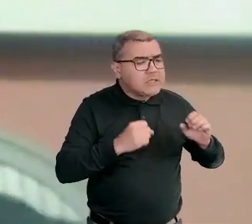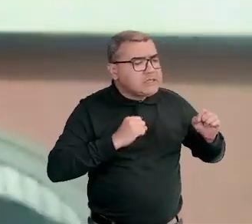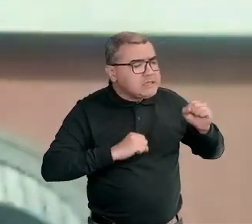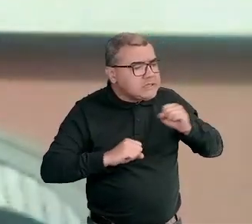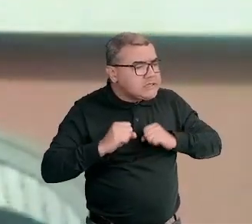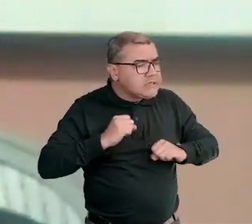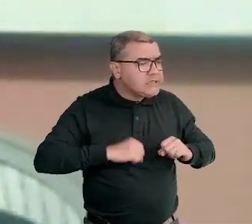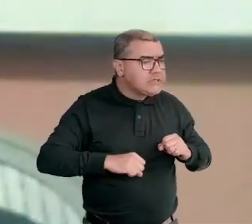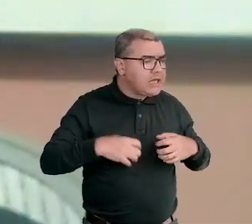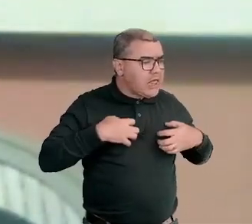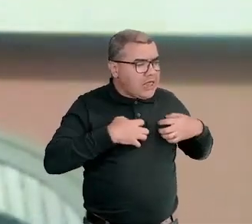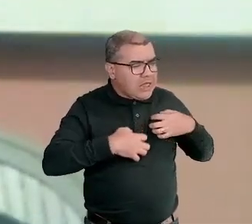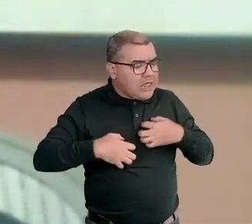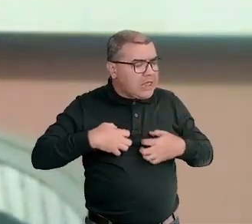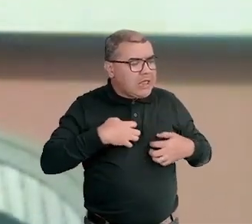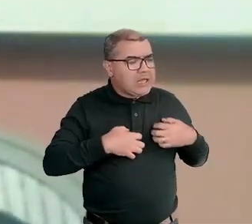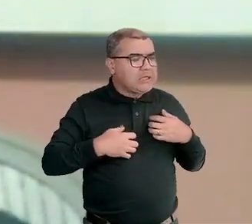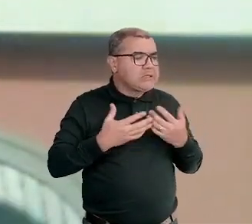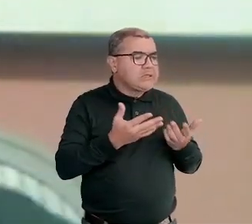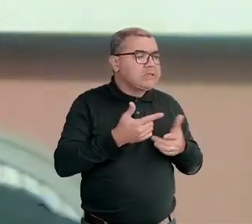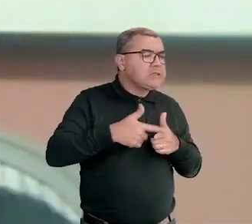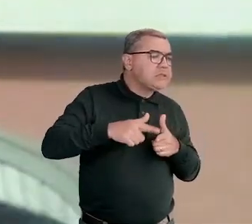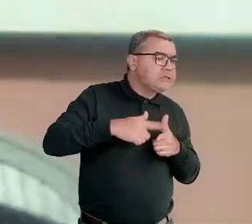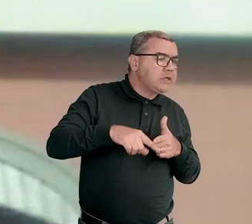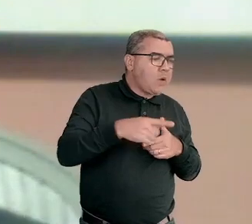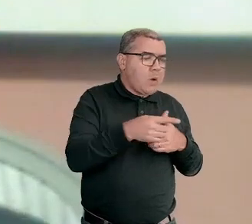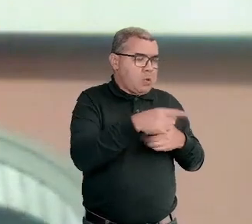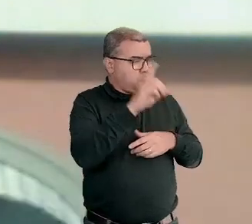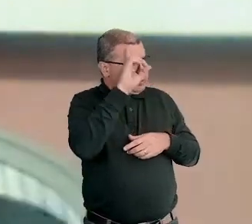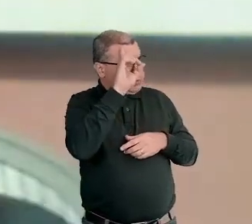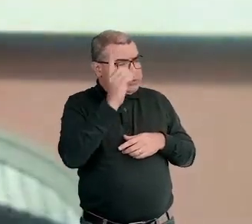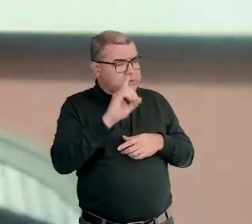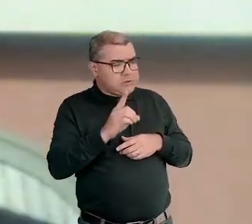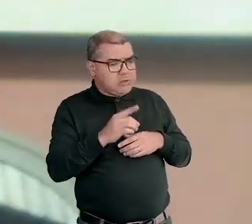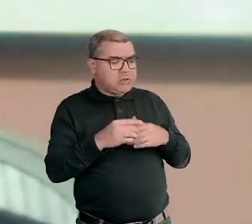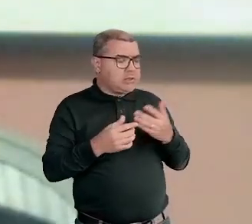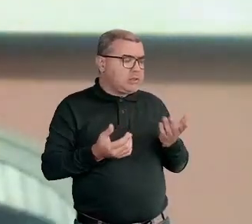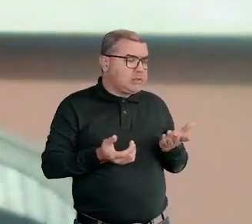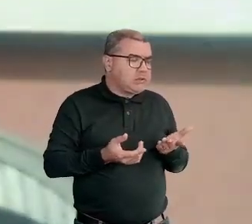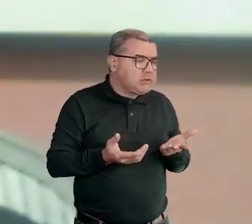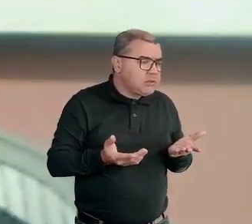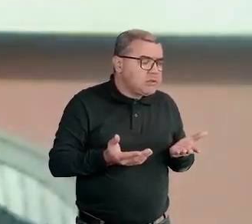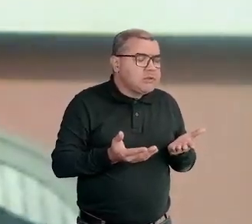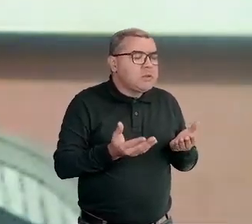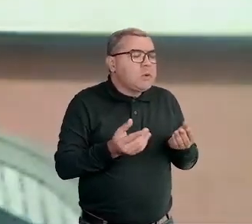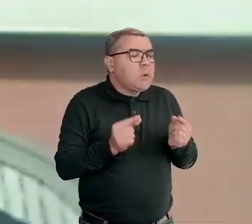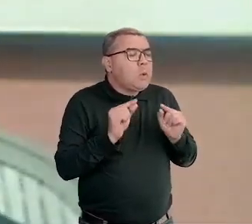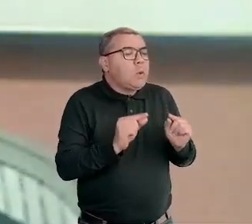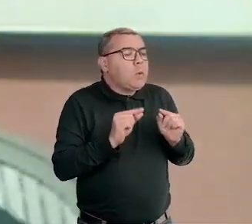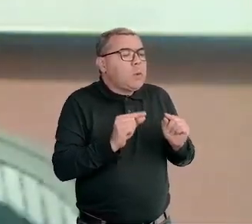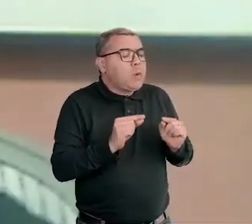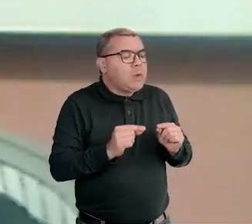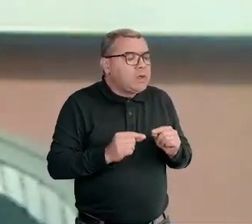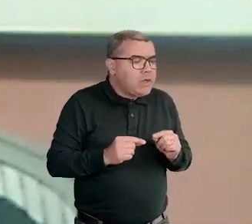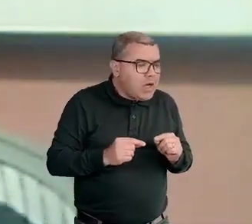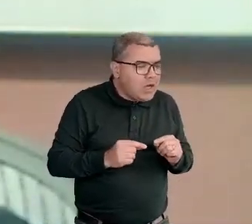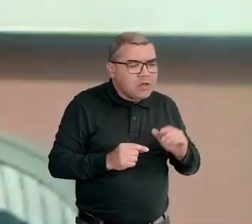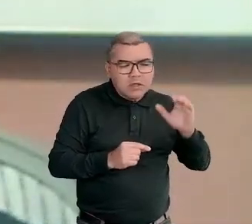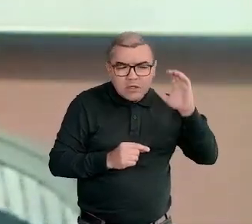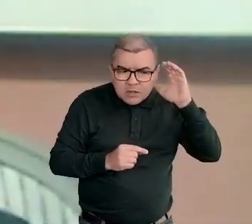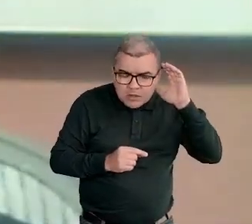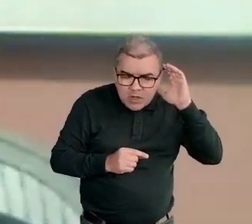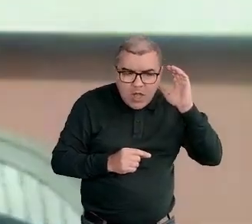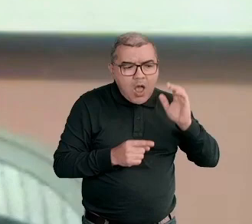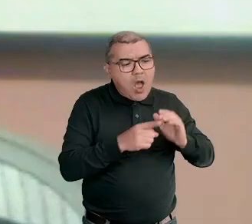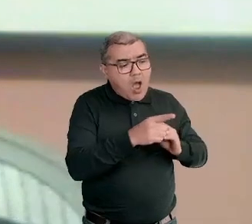suas confessas, digamos, ignorâncias, no sentido de ignorar mesmo, né, e